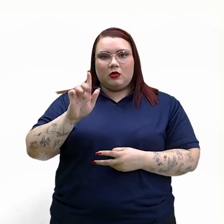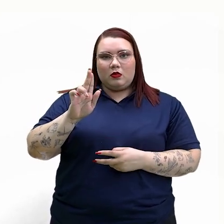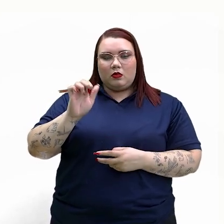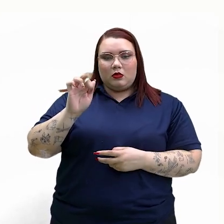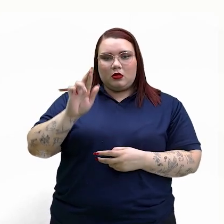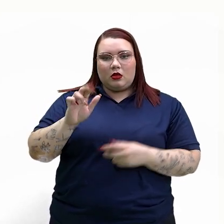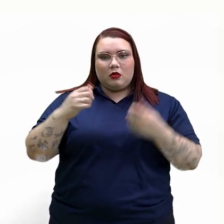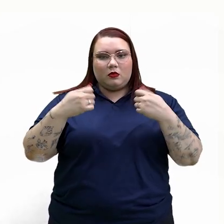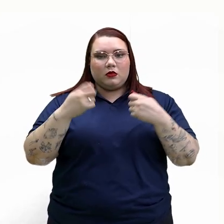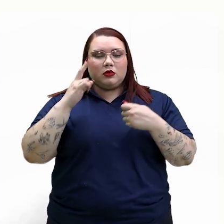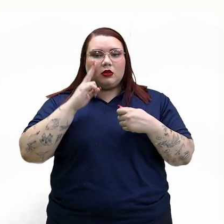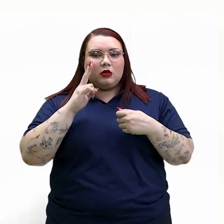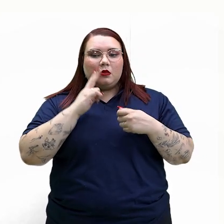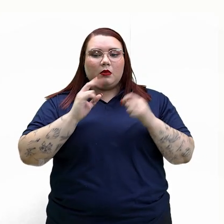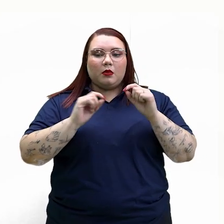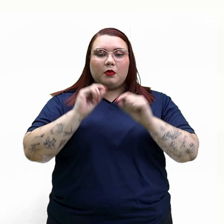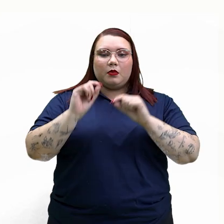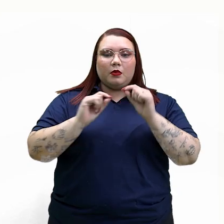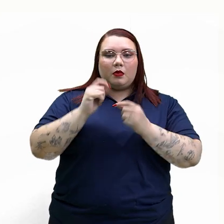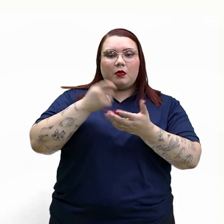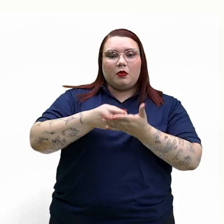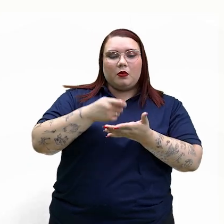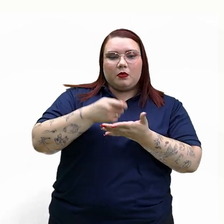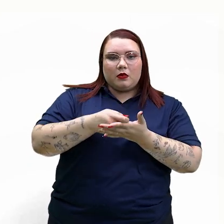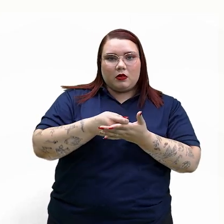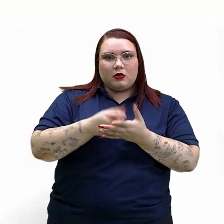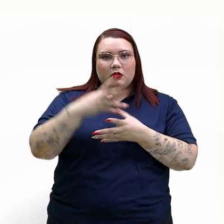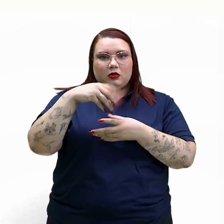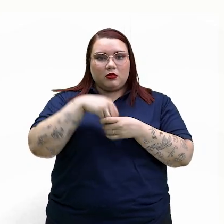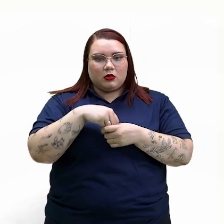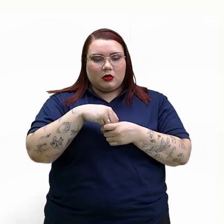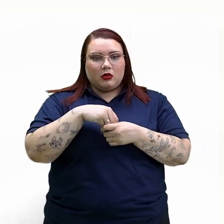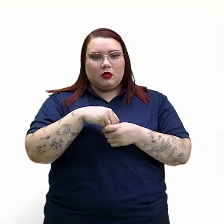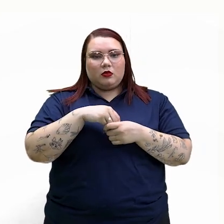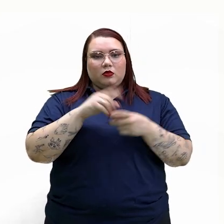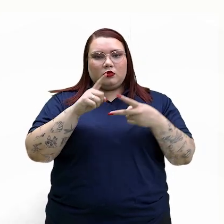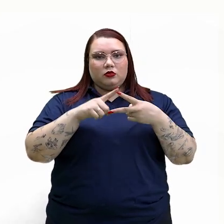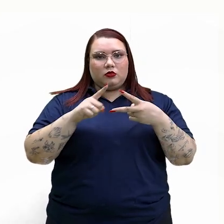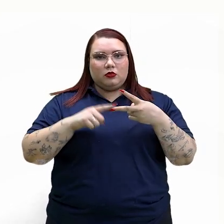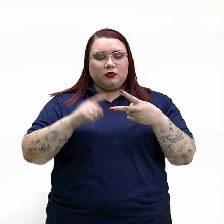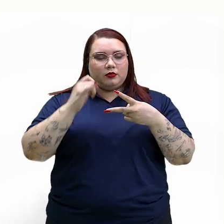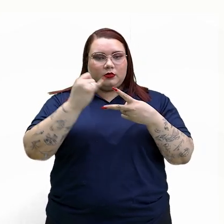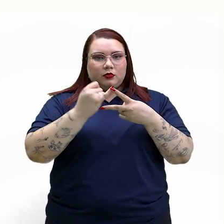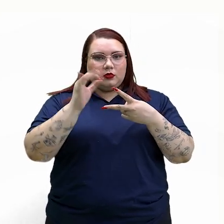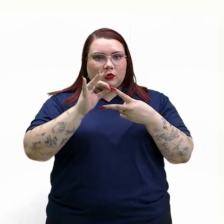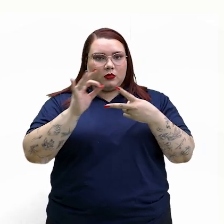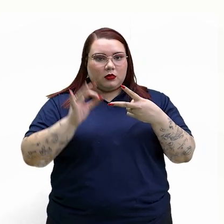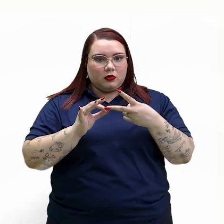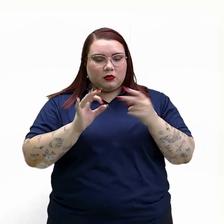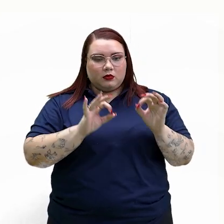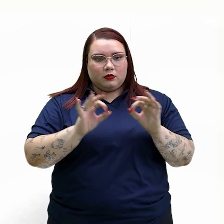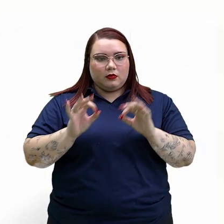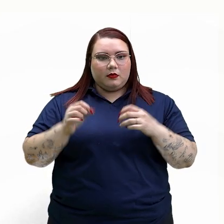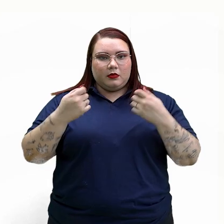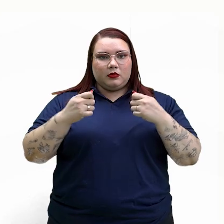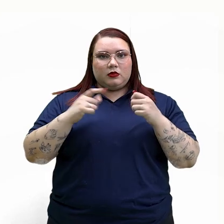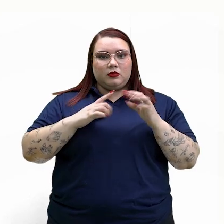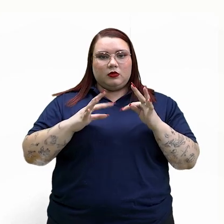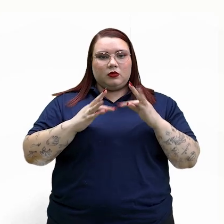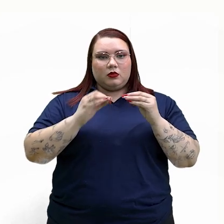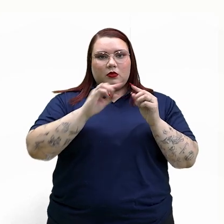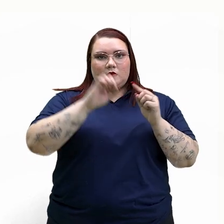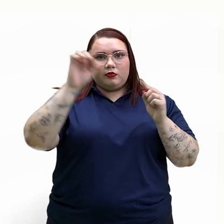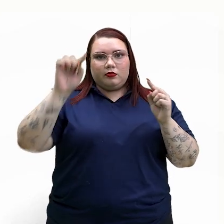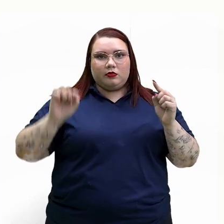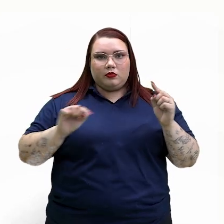que lembrar o que é obrigatório em um polígono regular. Primeiro, ter todos os lados do